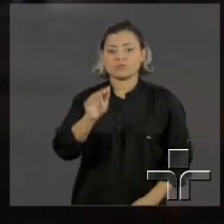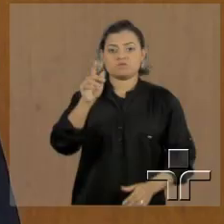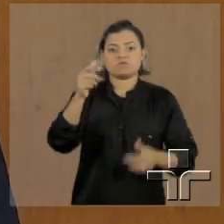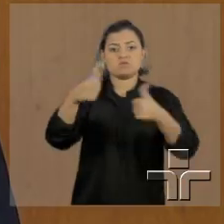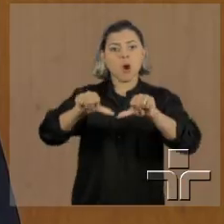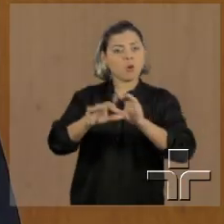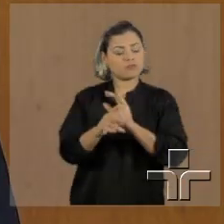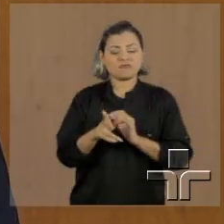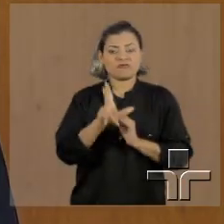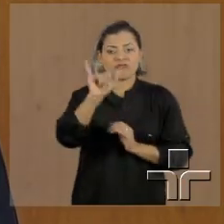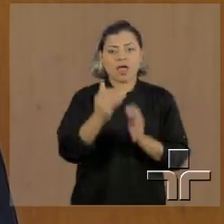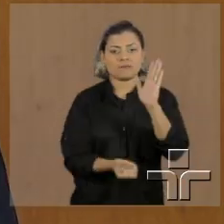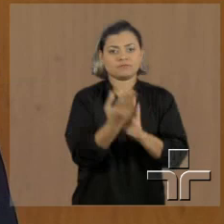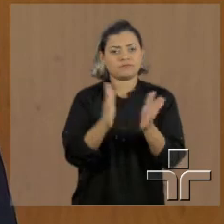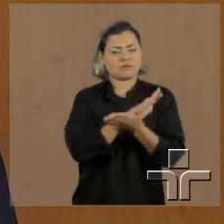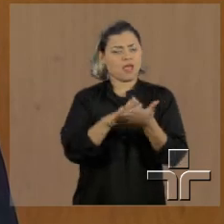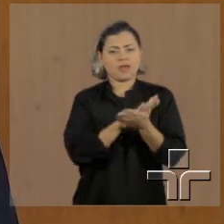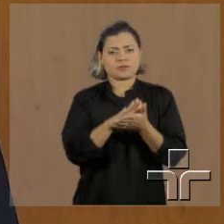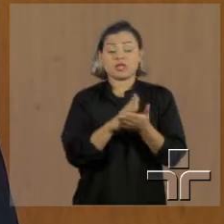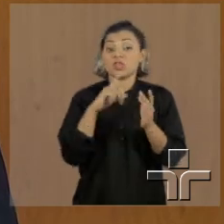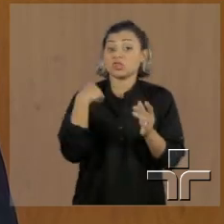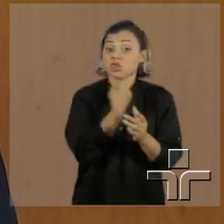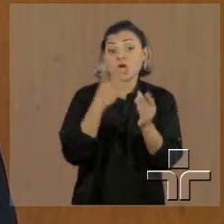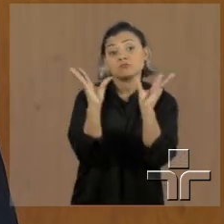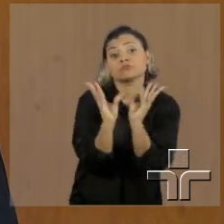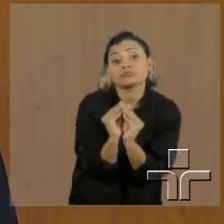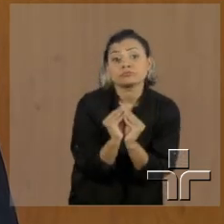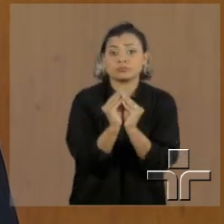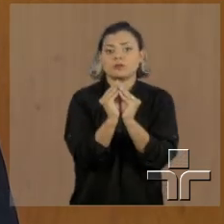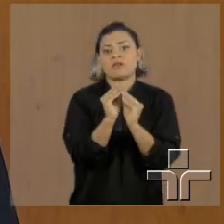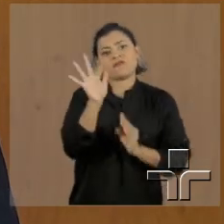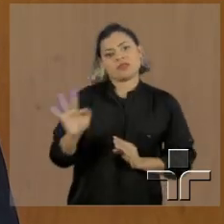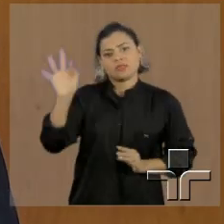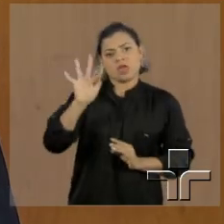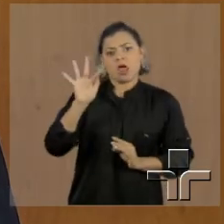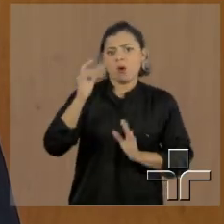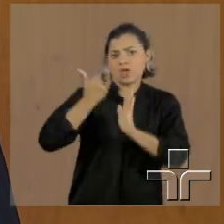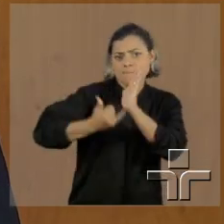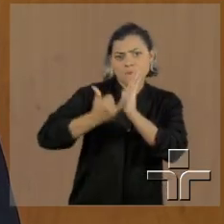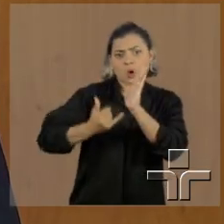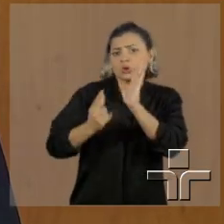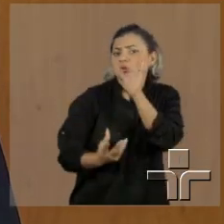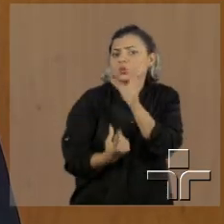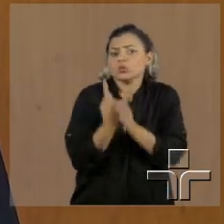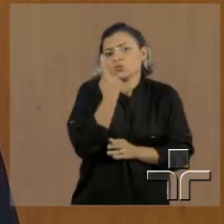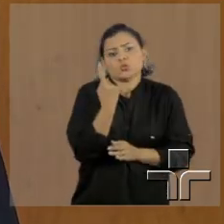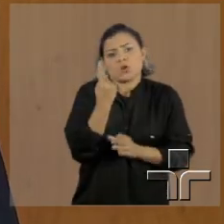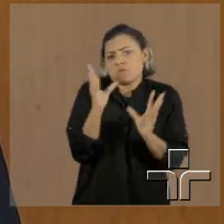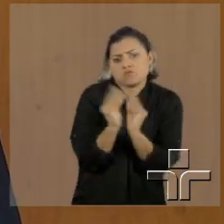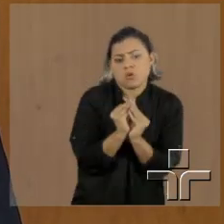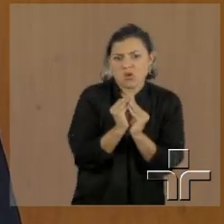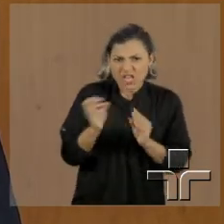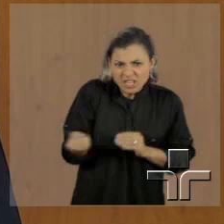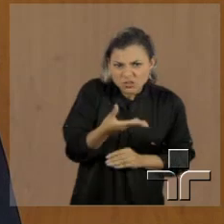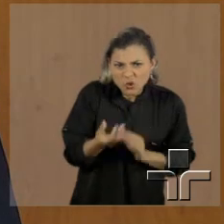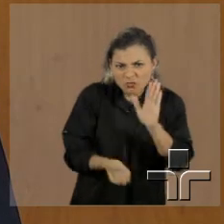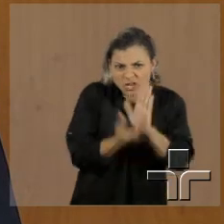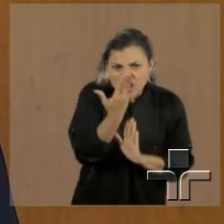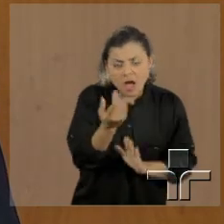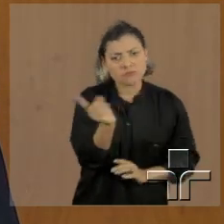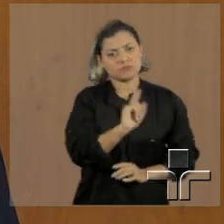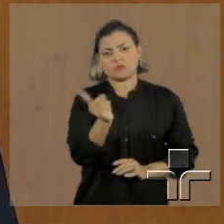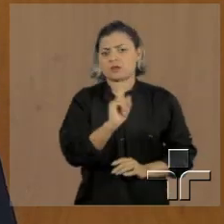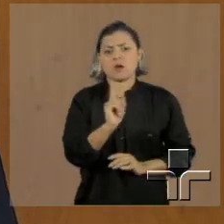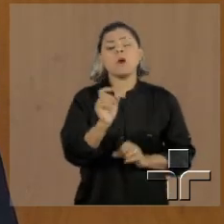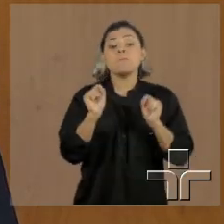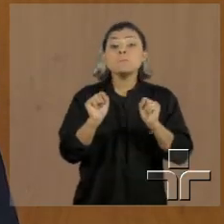Cheque. Queremos simplificar os tributos federais e não criando nenhum novo imposto. Você pode afundir vários